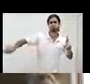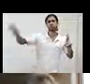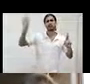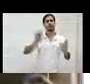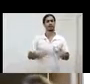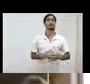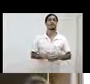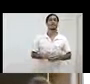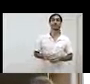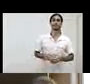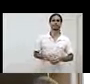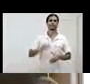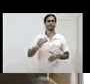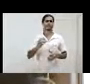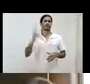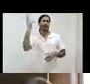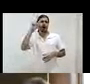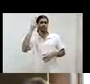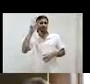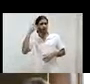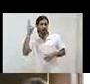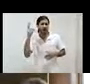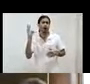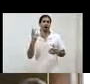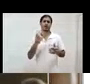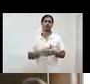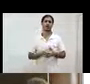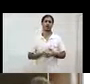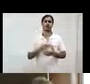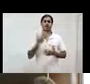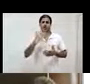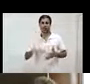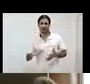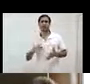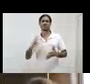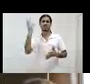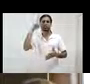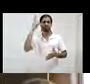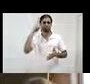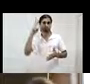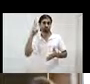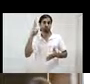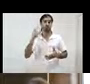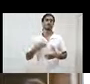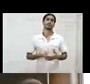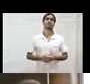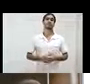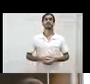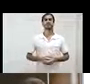crônicas, enfim, poderíamos trazer vários elementos daqueles materiais escritos.